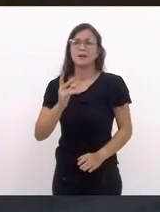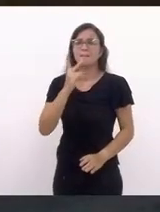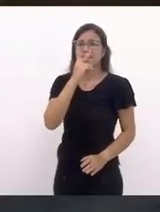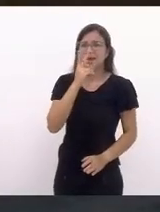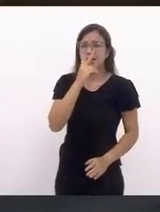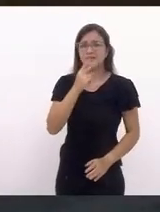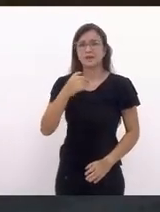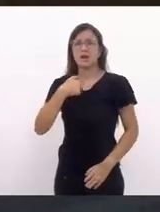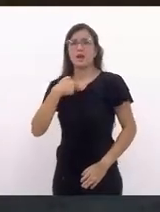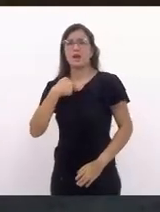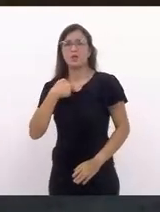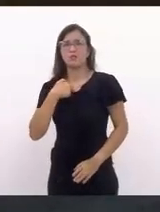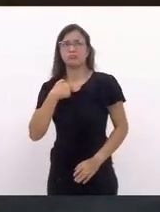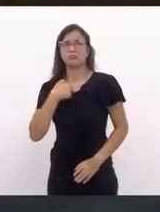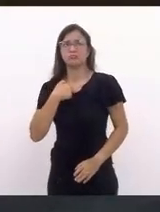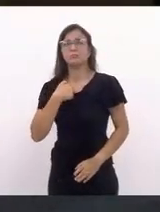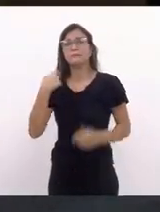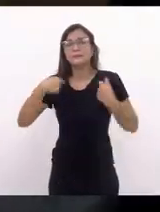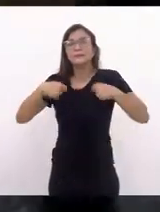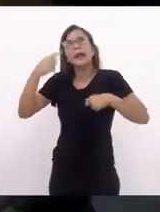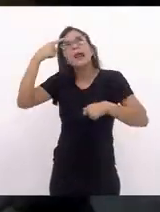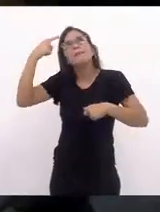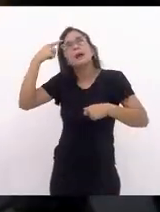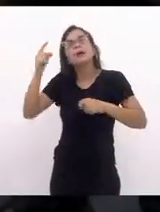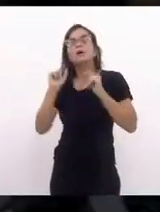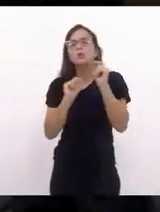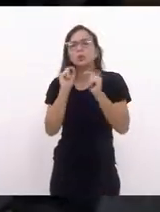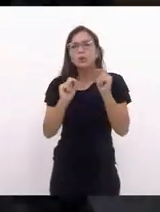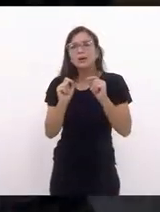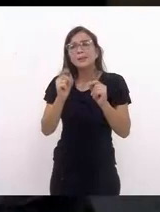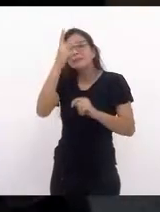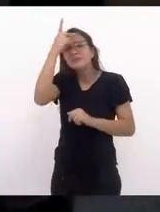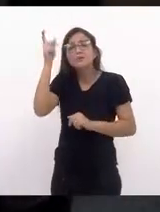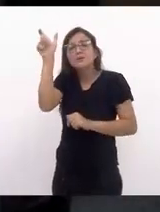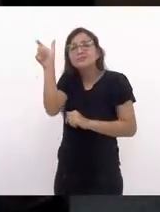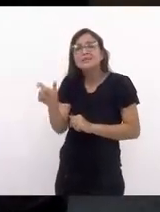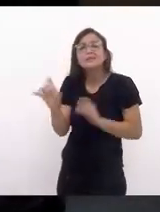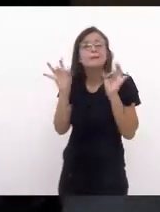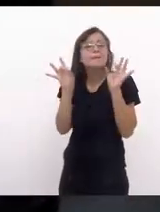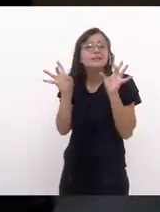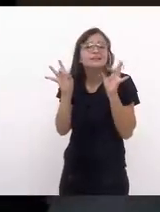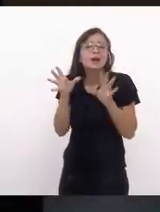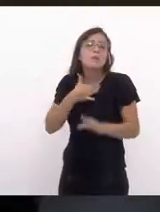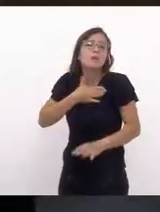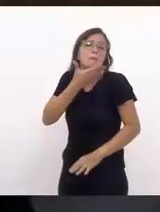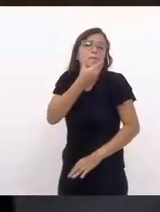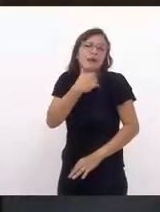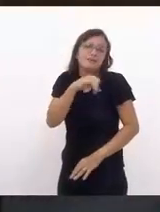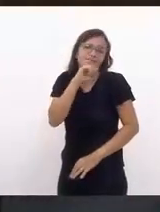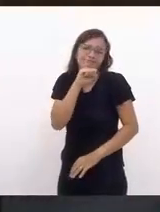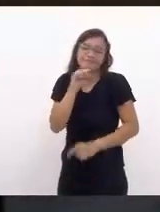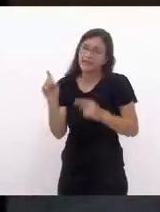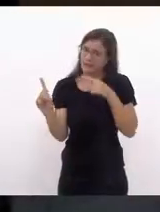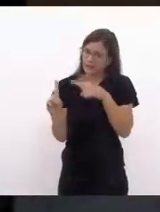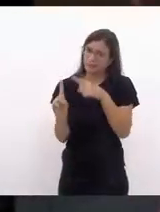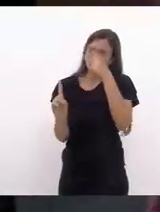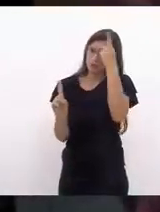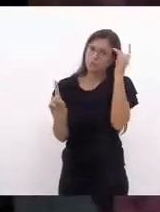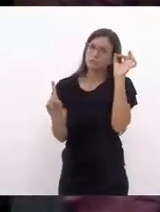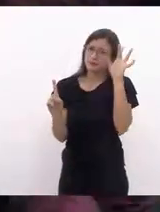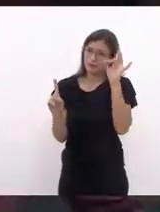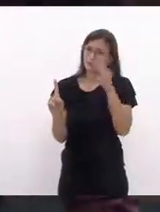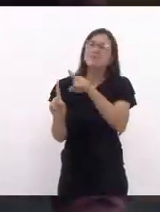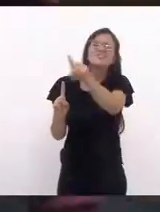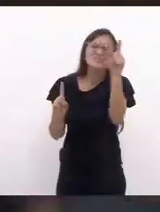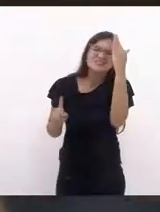deixar de lembrar da pessoa mais especial da minha vida que é meu pai e vamos sabe